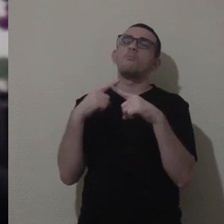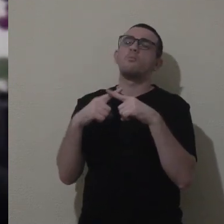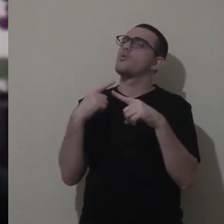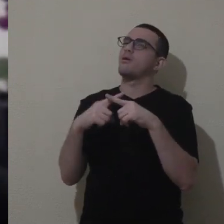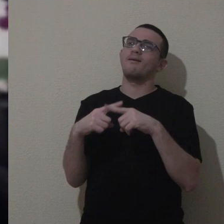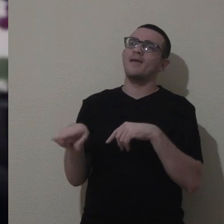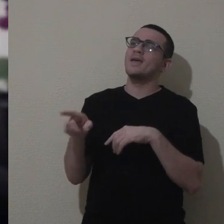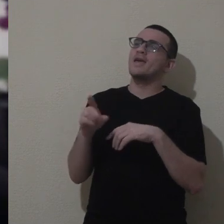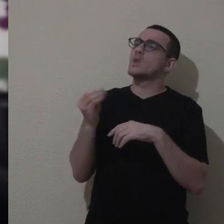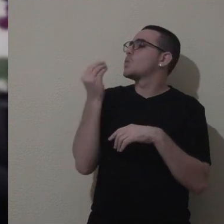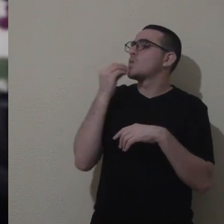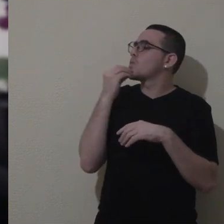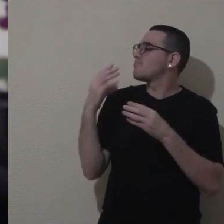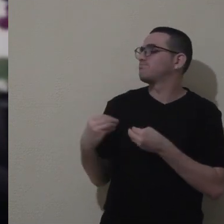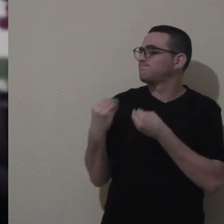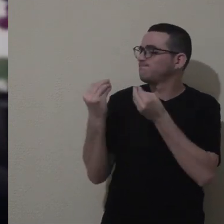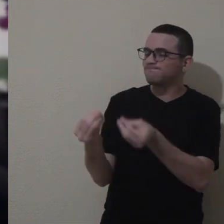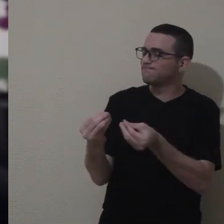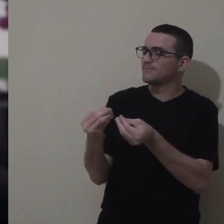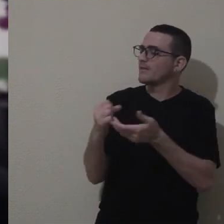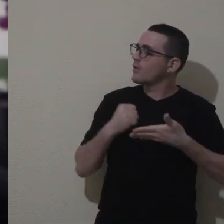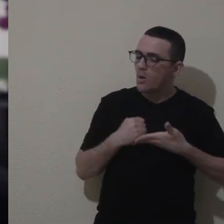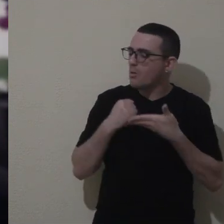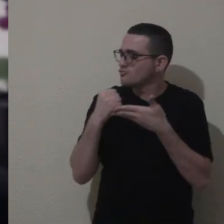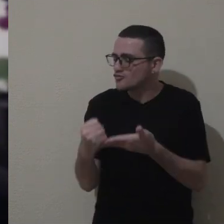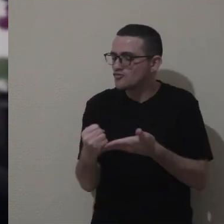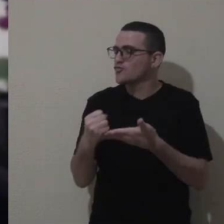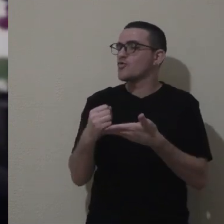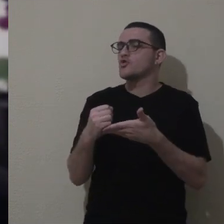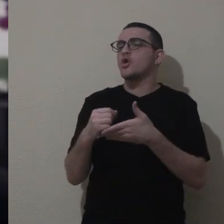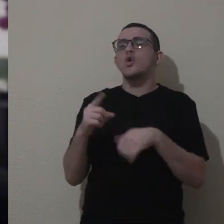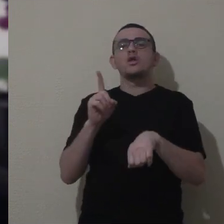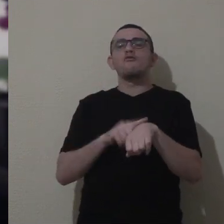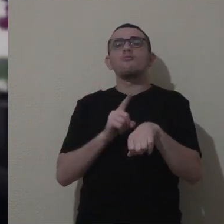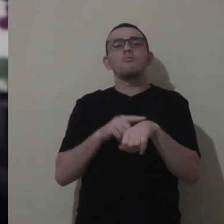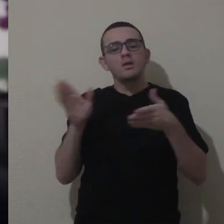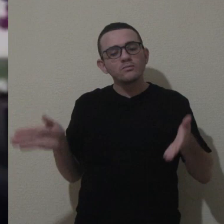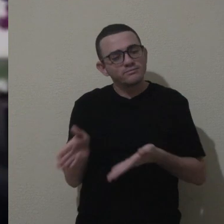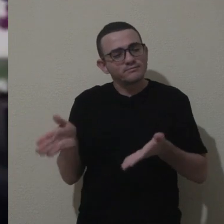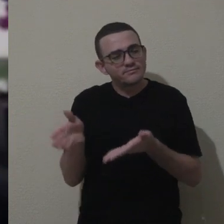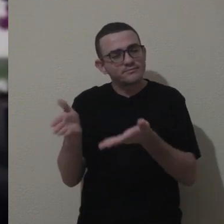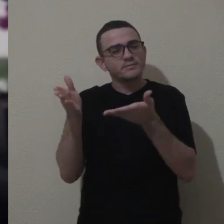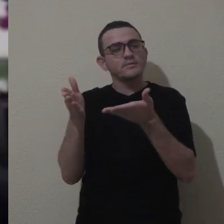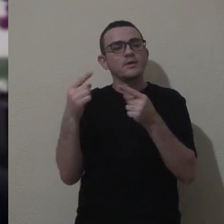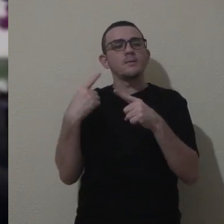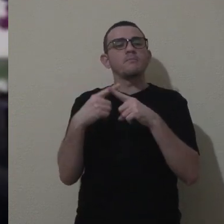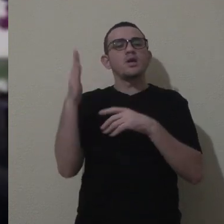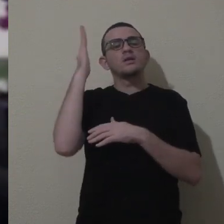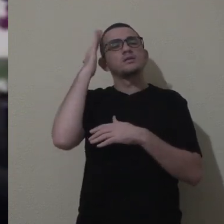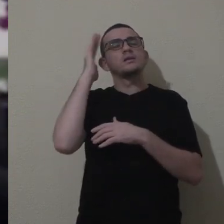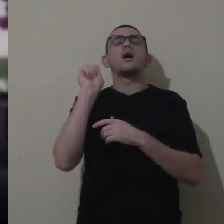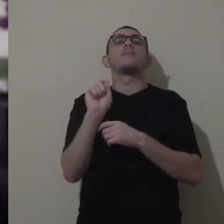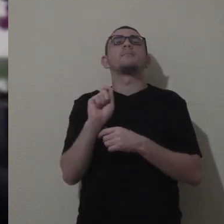não lhe foi dado oportunidade, não foi dado apoio ou algum momento que promovesse isso. E que a